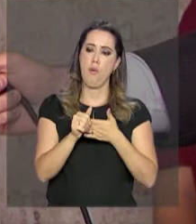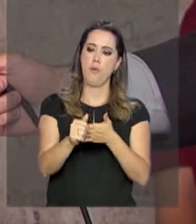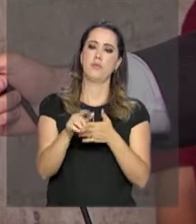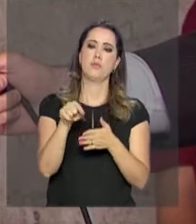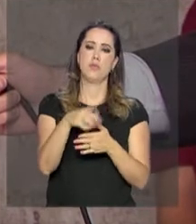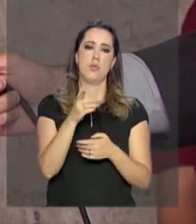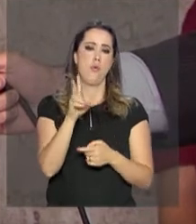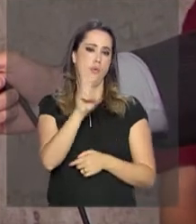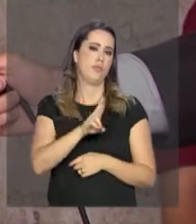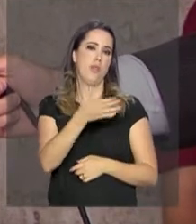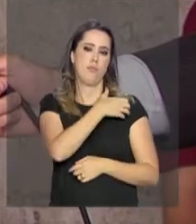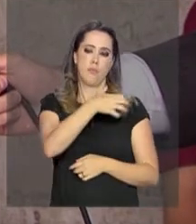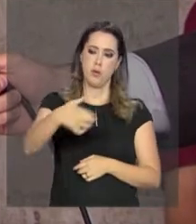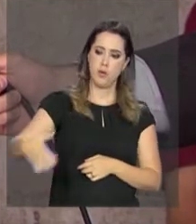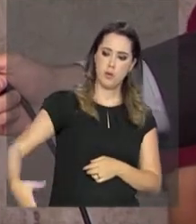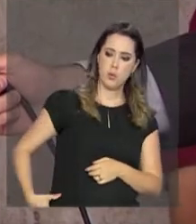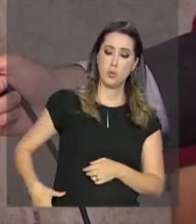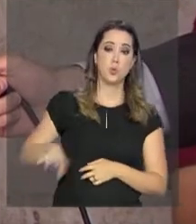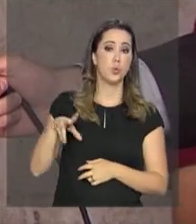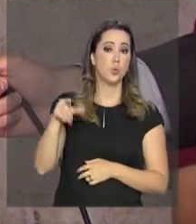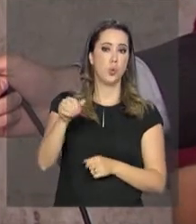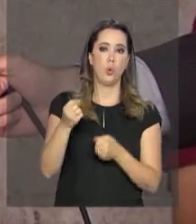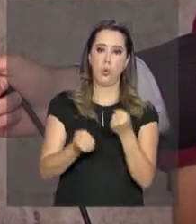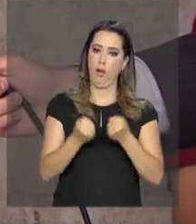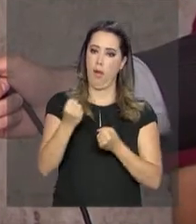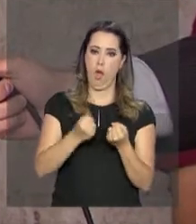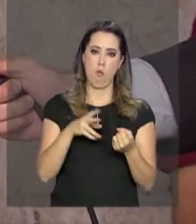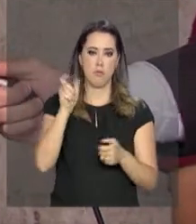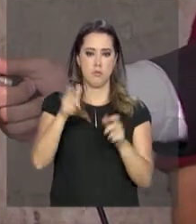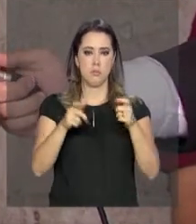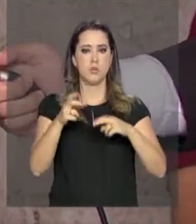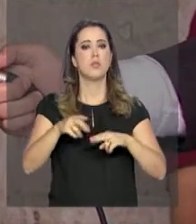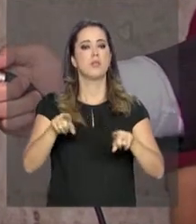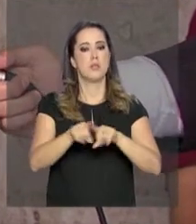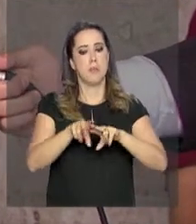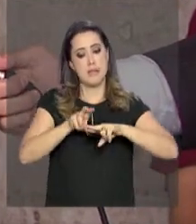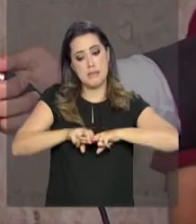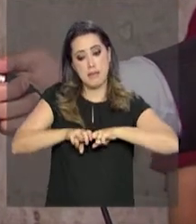o cinto de segurança, não só no banco da frente, como no banco de trás,